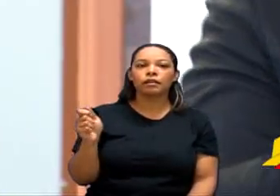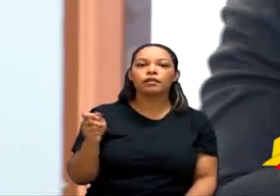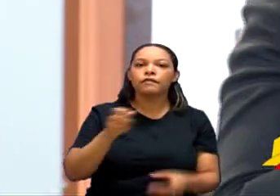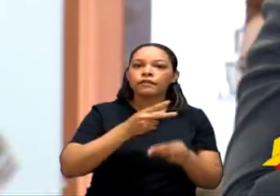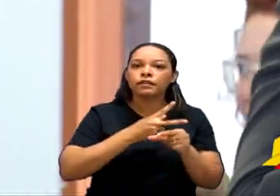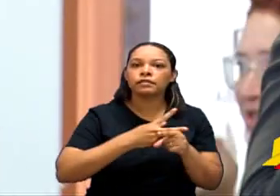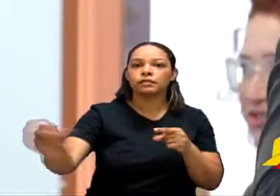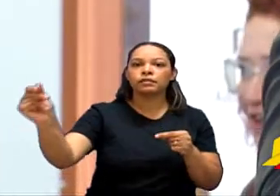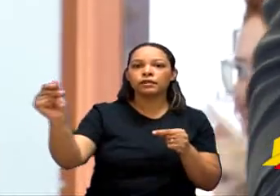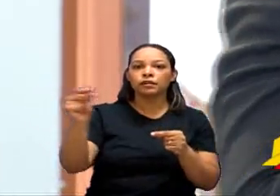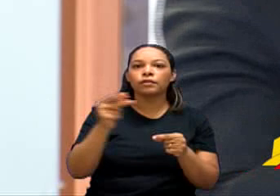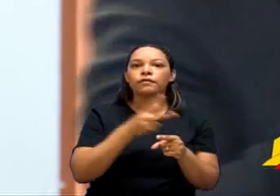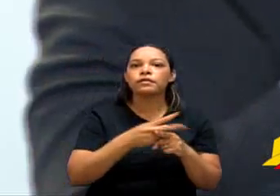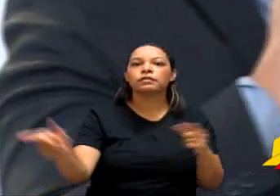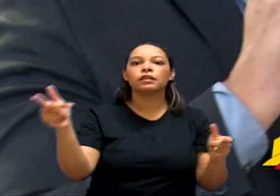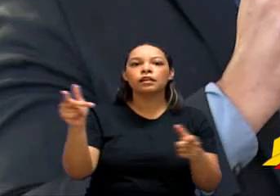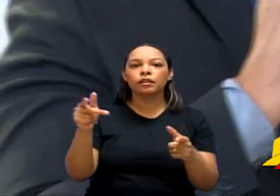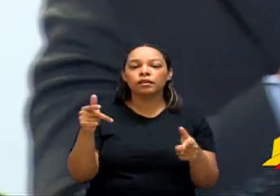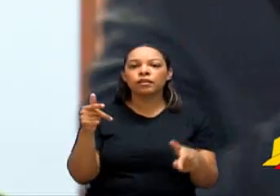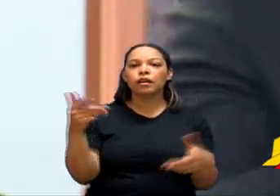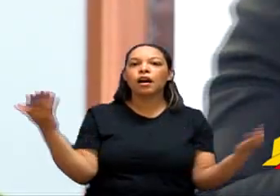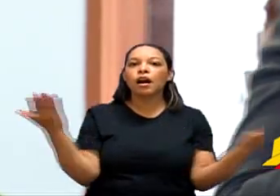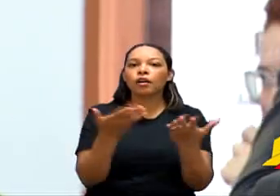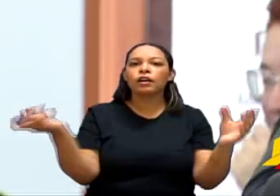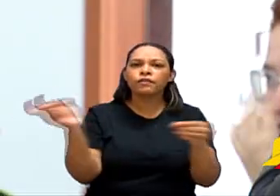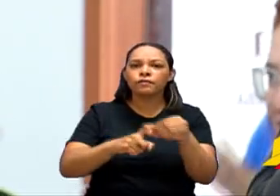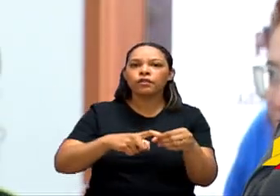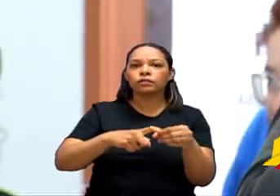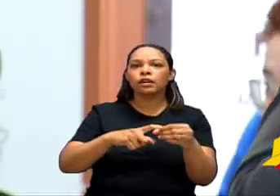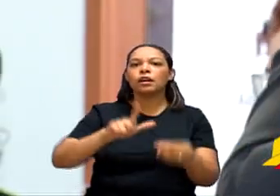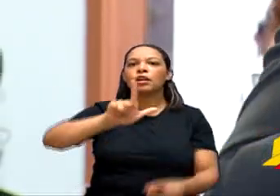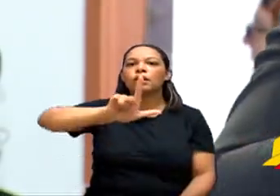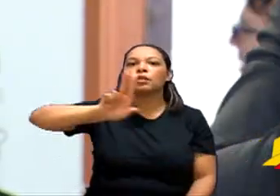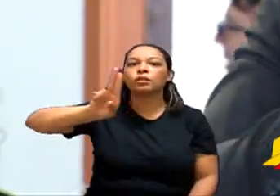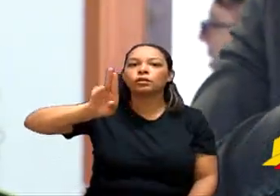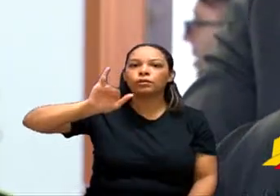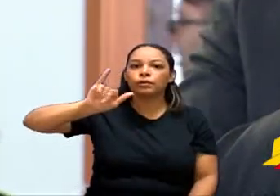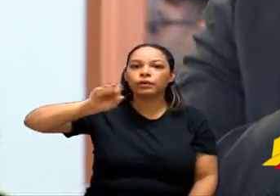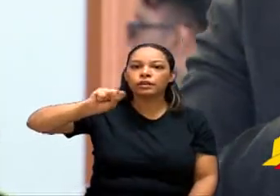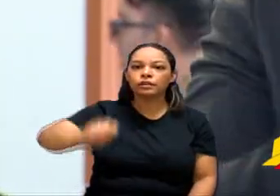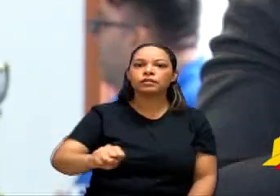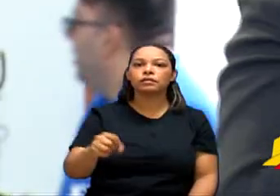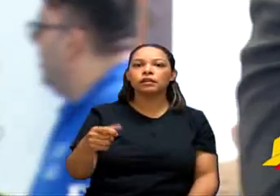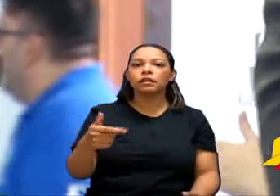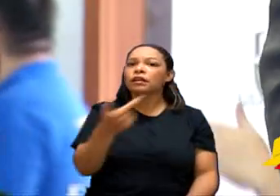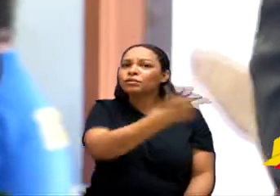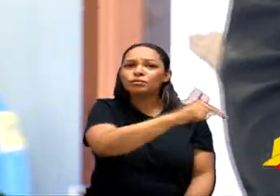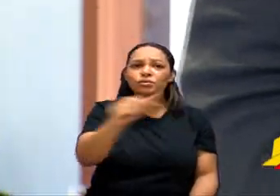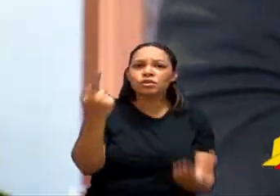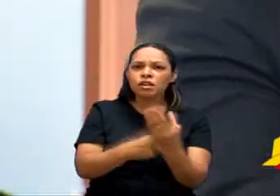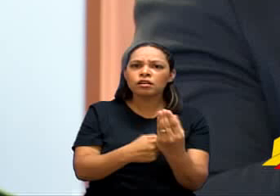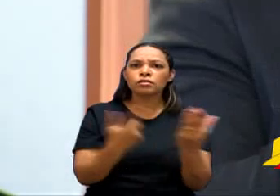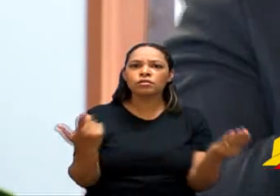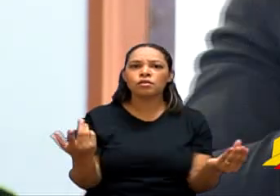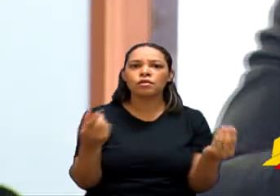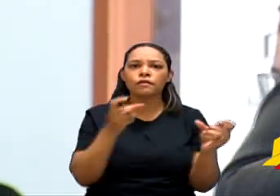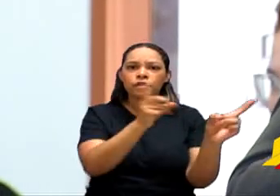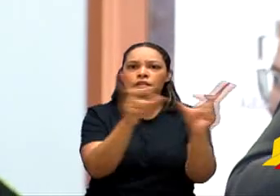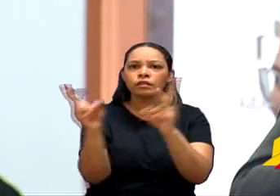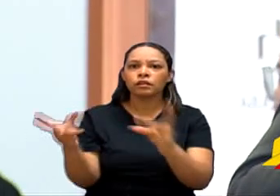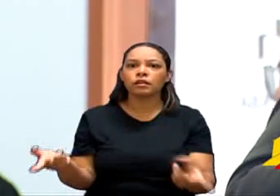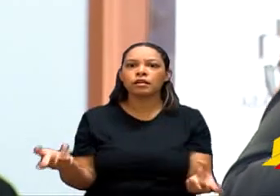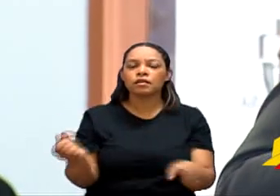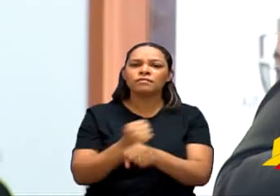vendedor ambulante. Vai ter que voltar, Luiz Santos, o camelô a trabalhar. Não tinha mais cachorrão na cidade, vendedor de cachorrão, há mais de